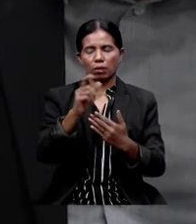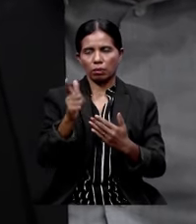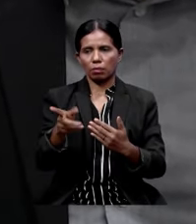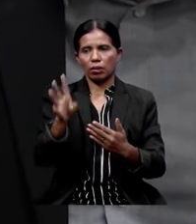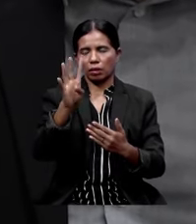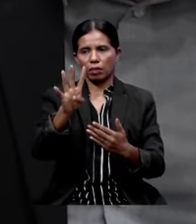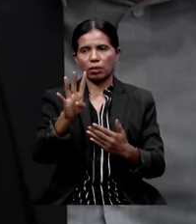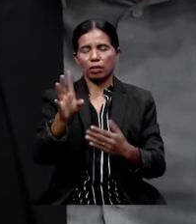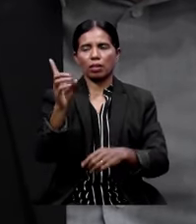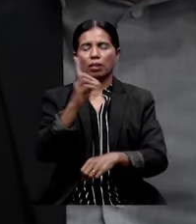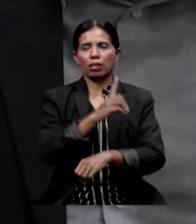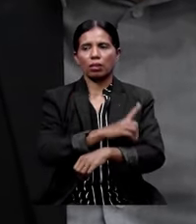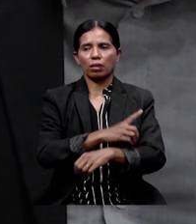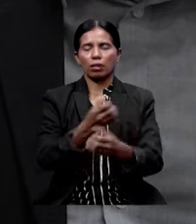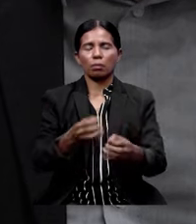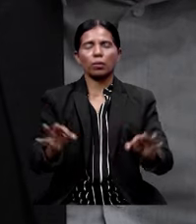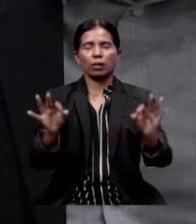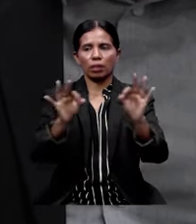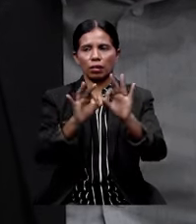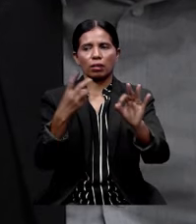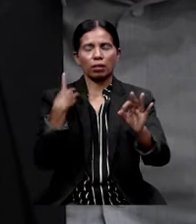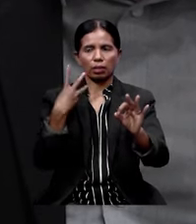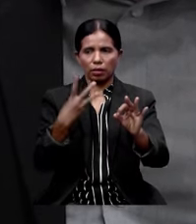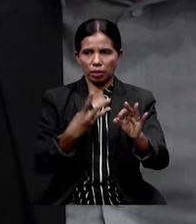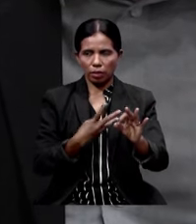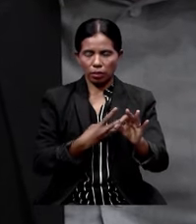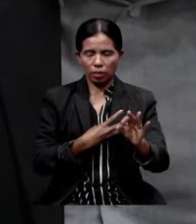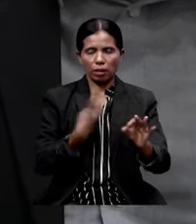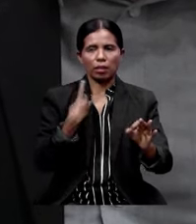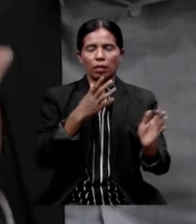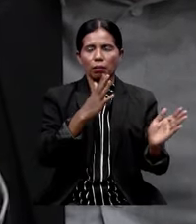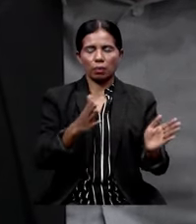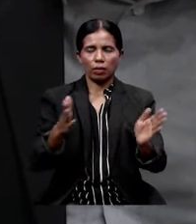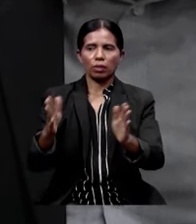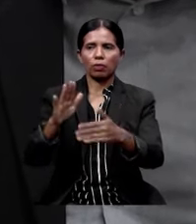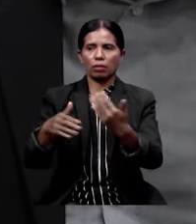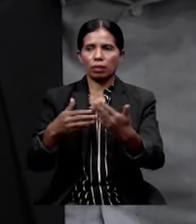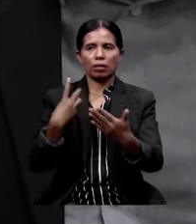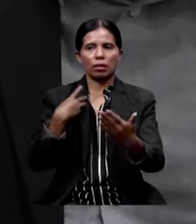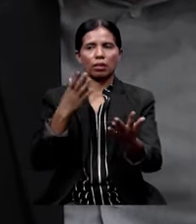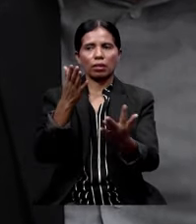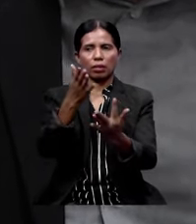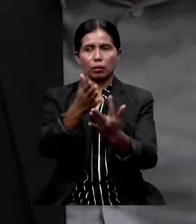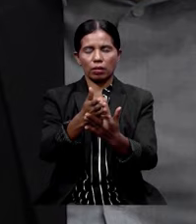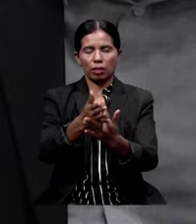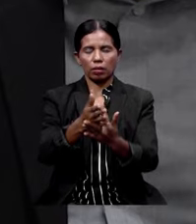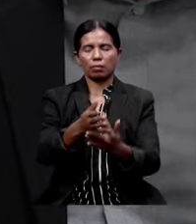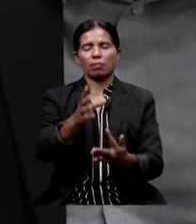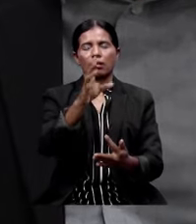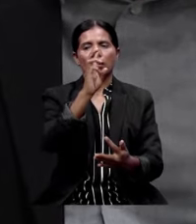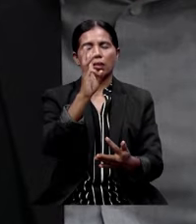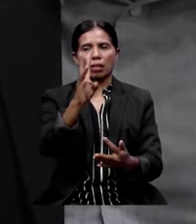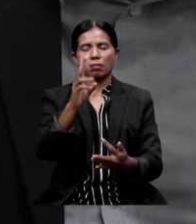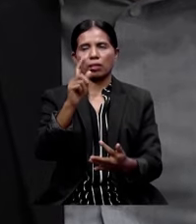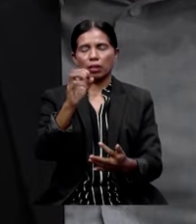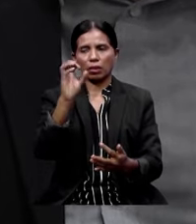de 2024, Hansel Loron, importante ida, vai ter processo, toma e ter adesão para a WTO. Ita